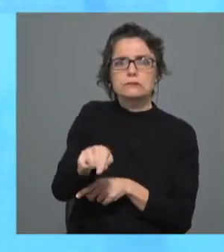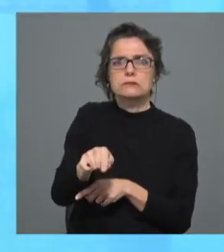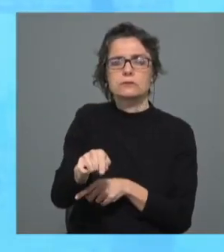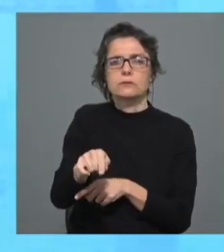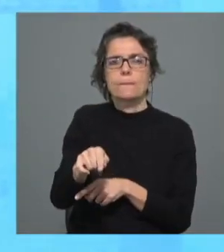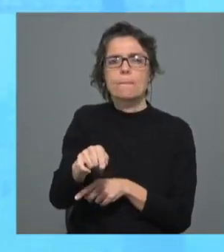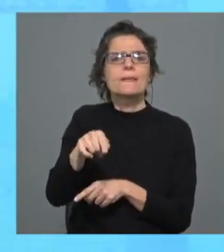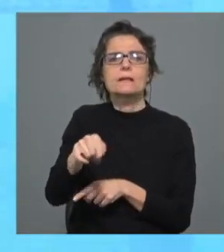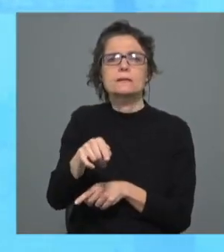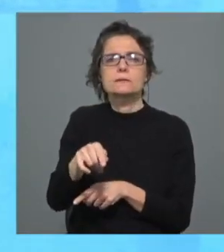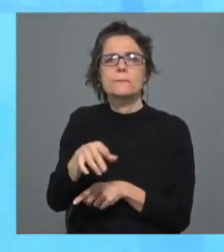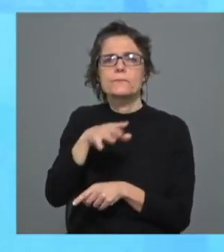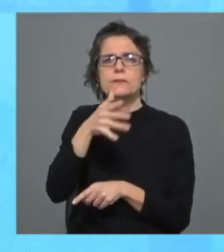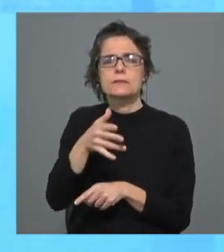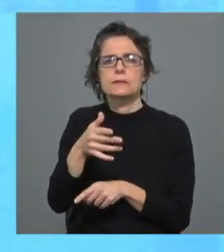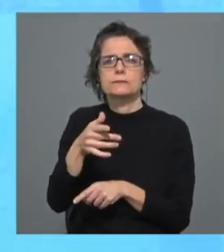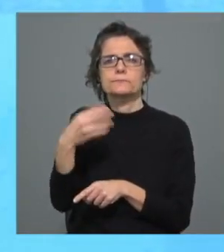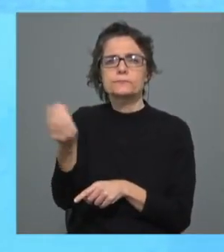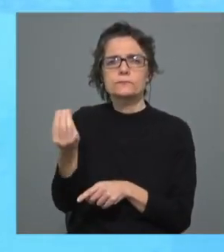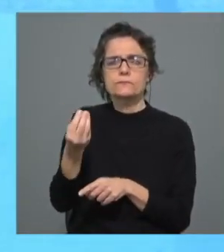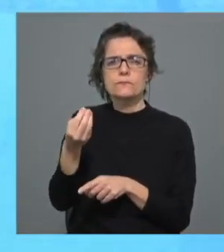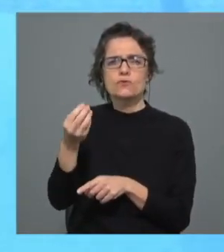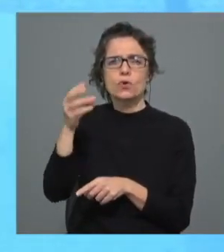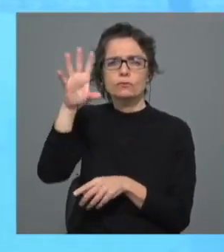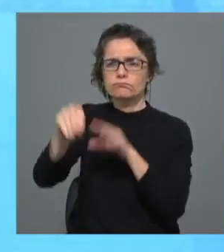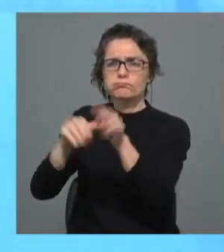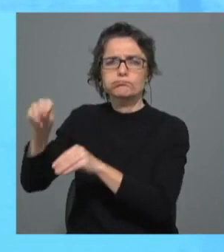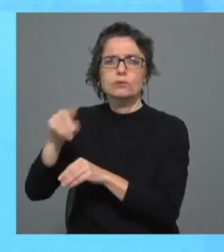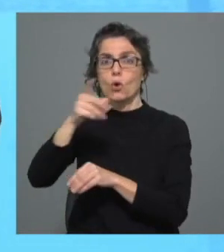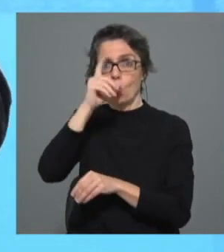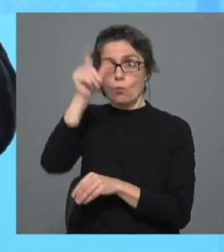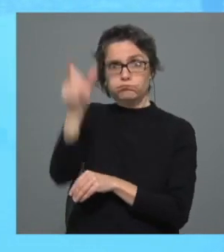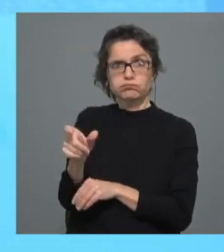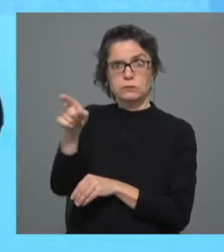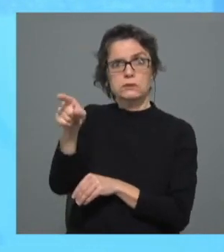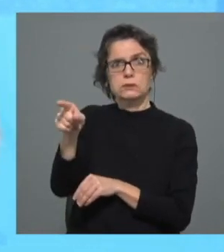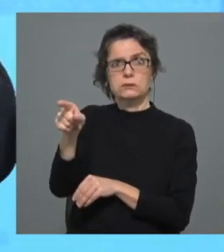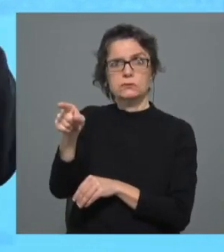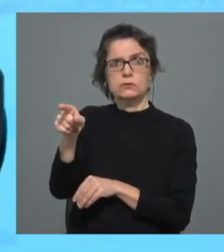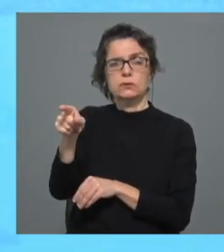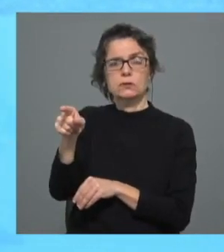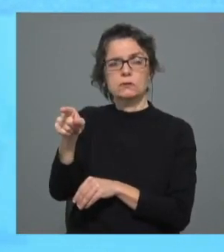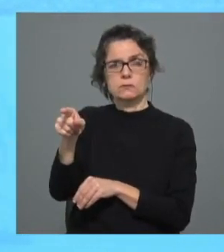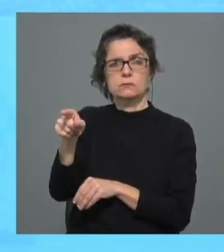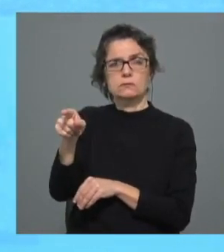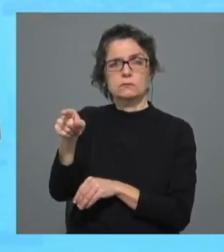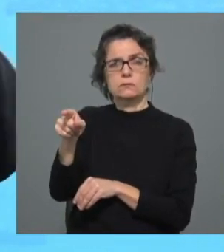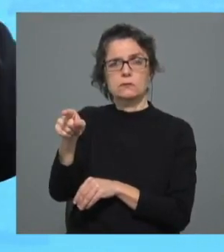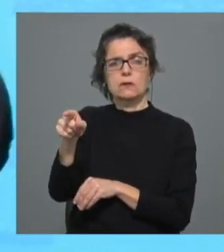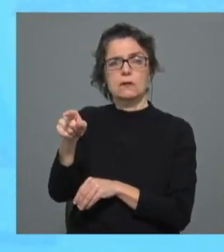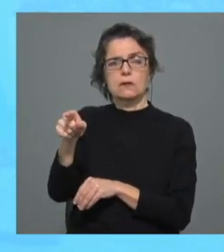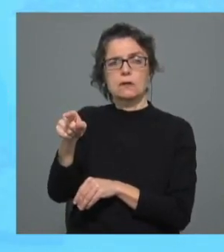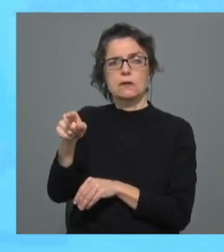para recrutar e reforçar os seus contingentes, o Sr. Putin dependa de pessoas